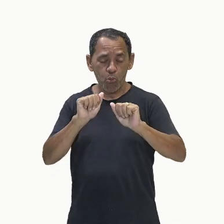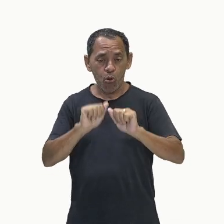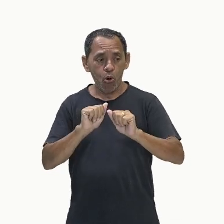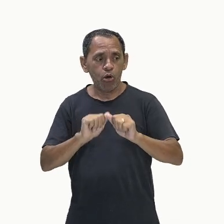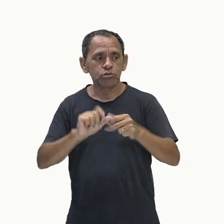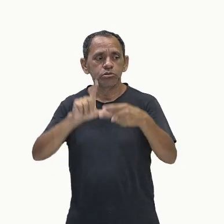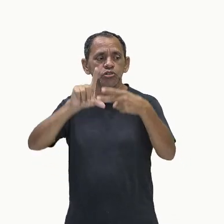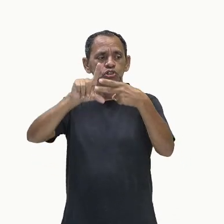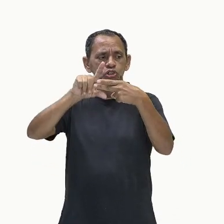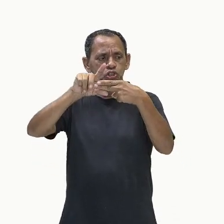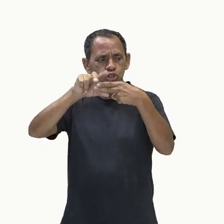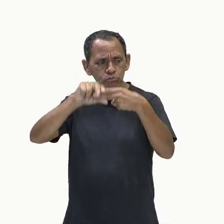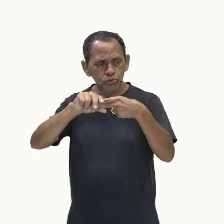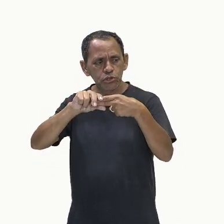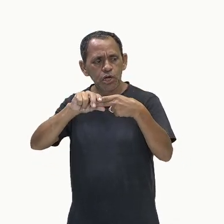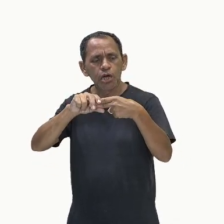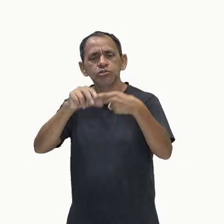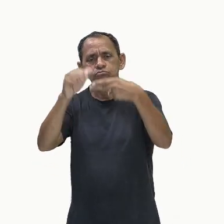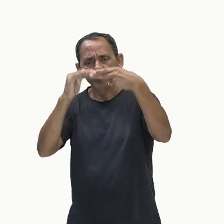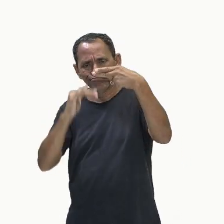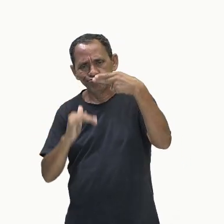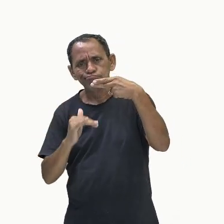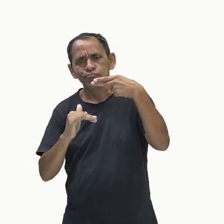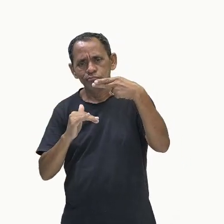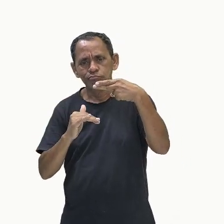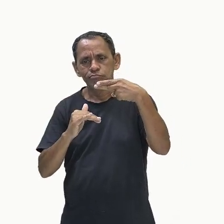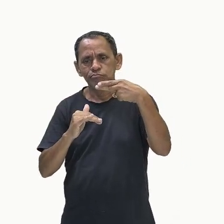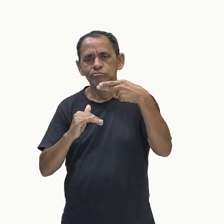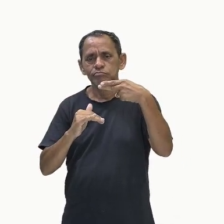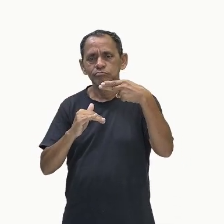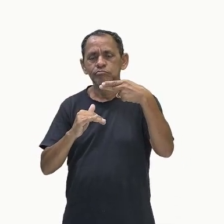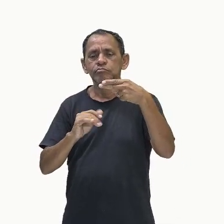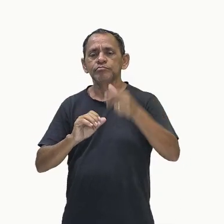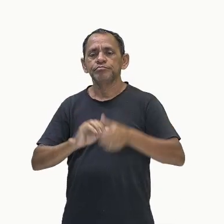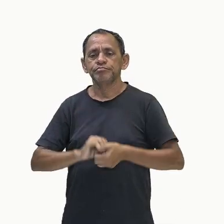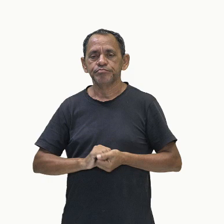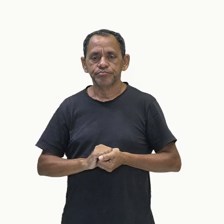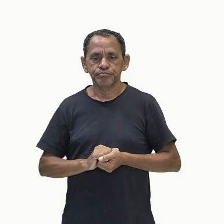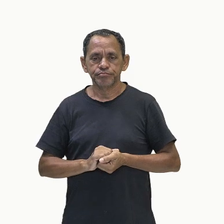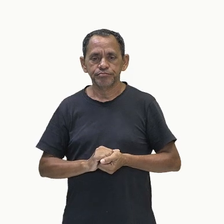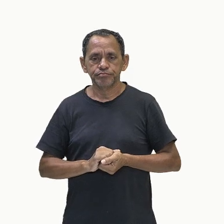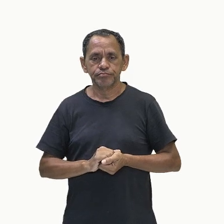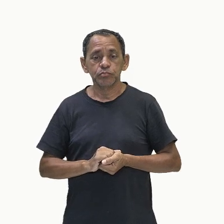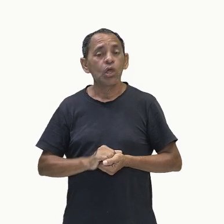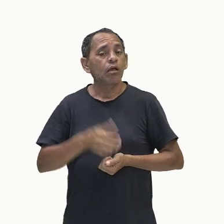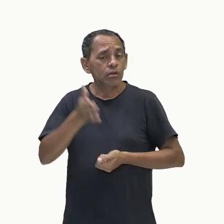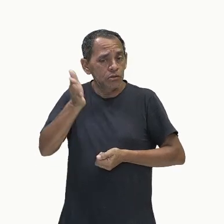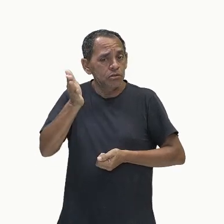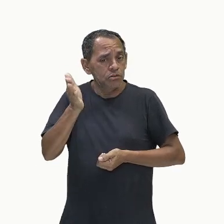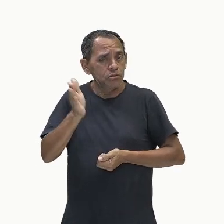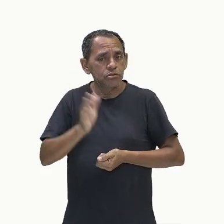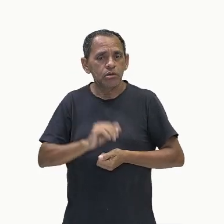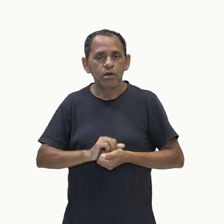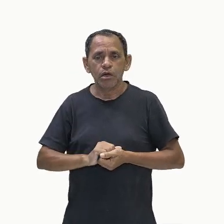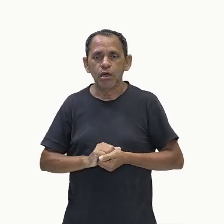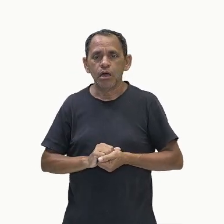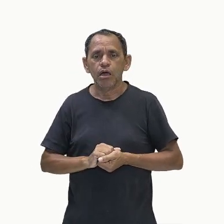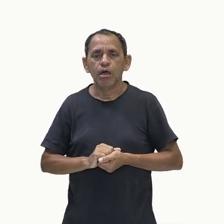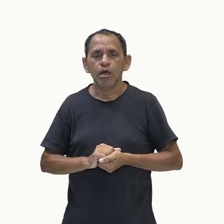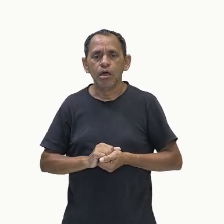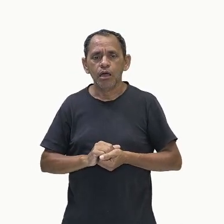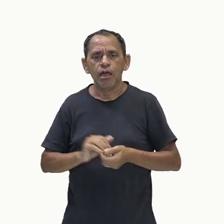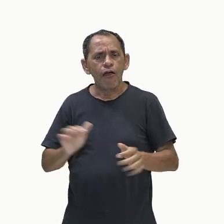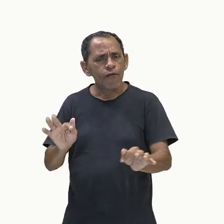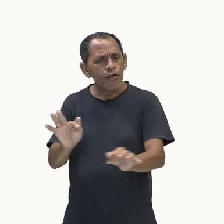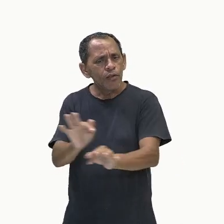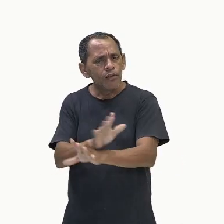é o Dzão e recessivo é o pequeno. Então, eu já fiz aqui a pareação e eu já concluí, professora,